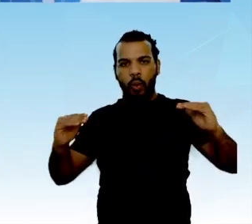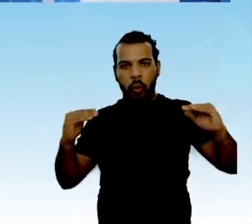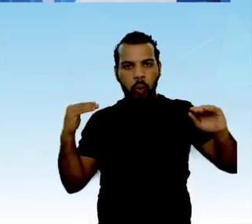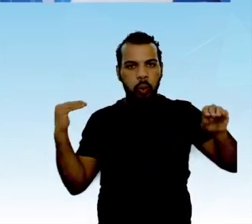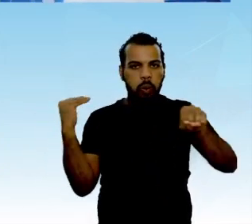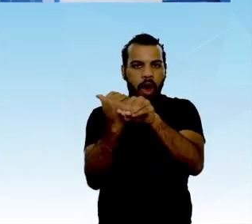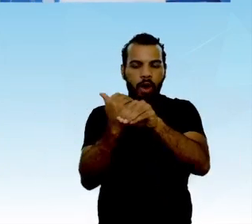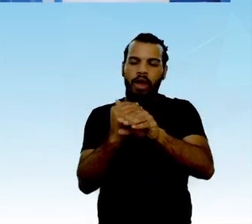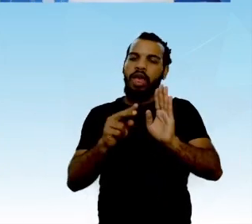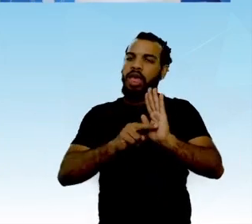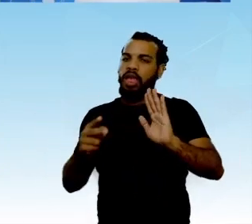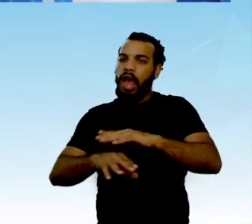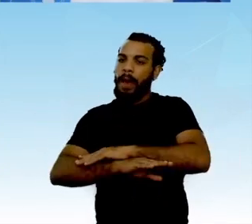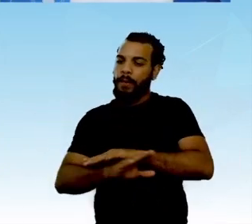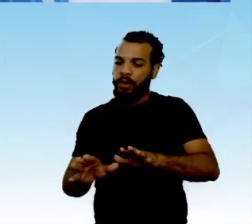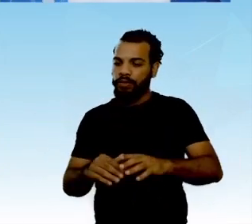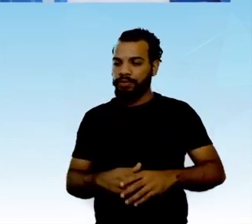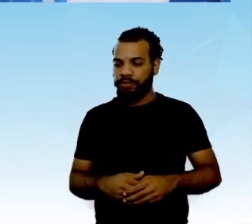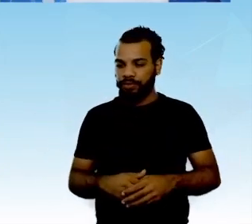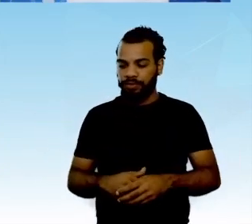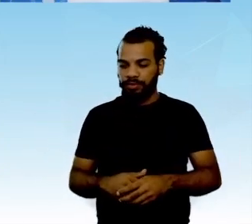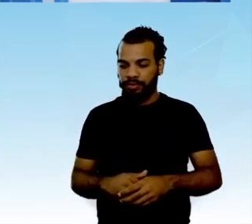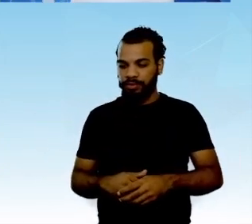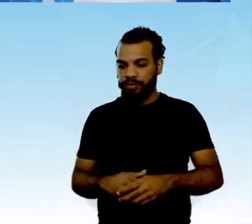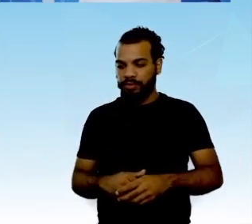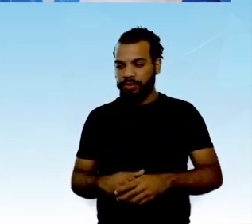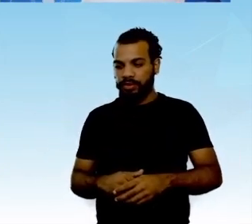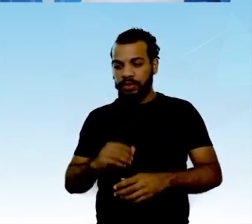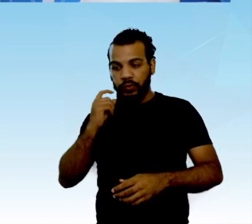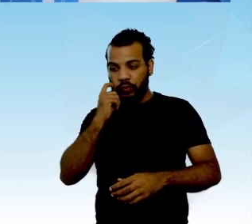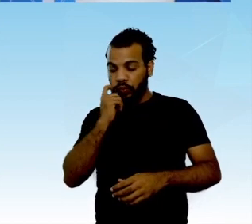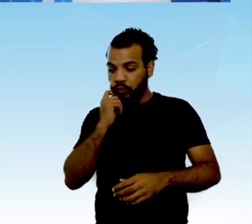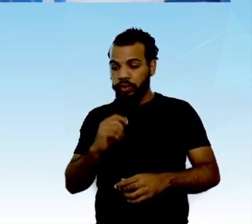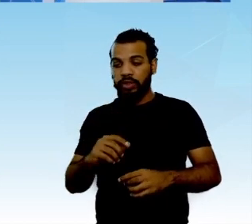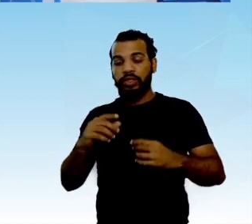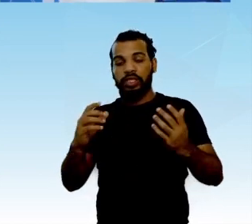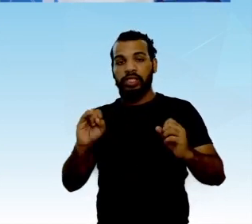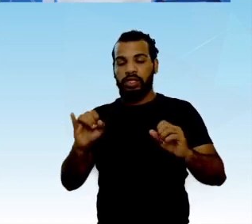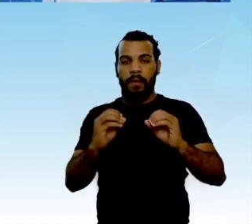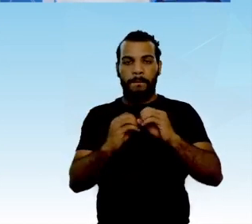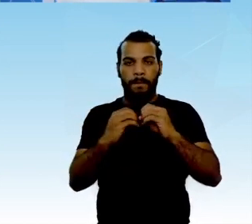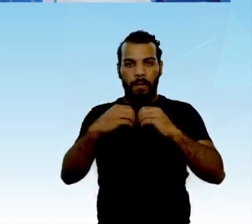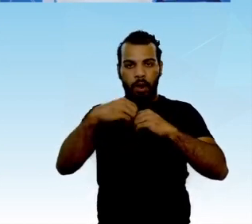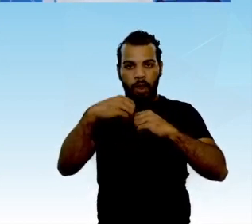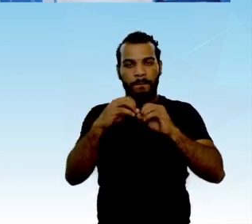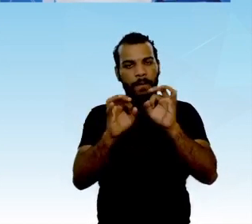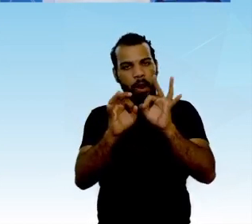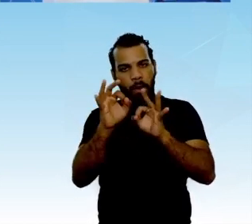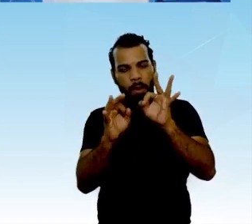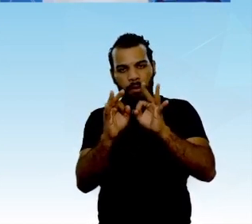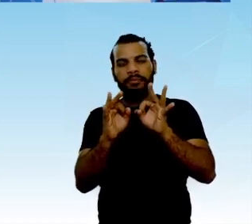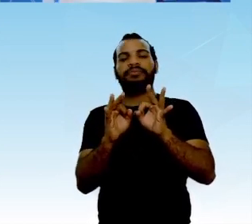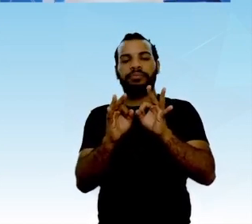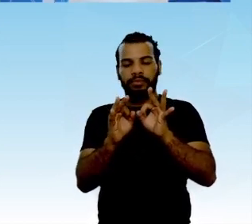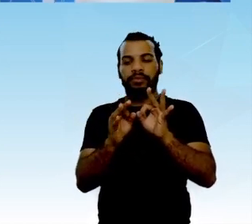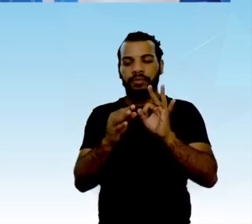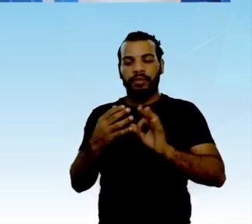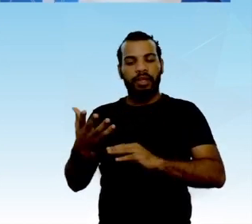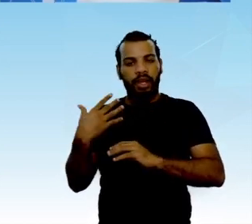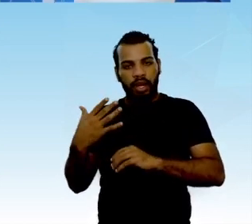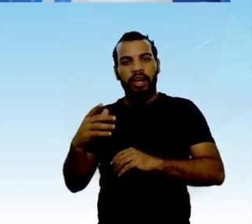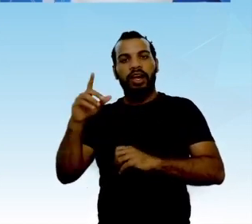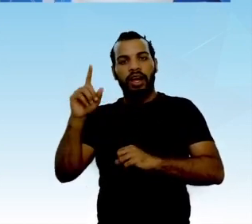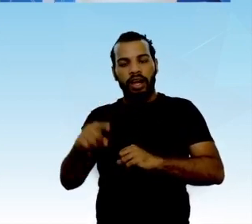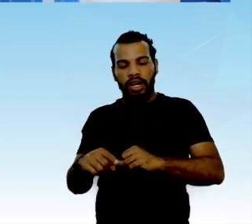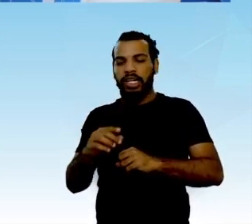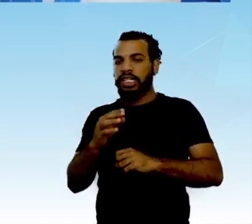Se ligou? A temperatura, ela mede o estado de agitação térmica das moléculas. E calor é